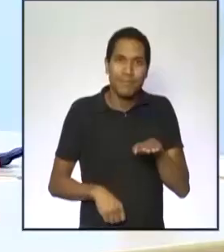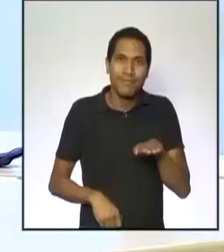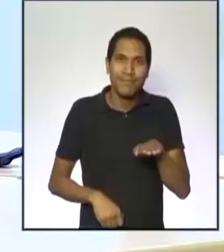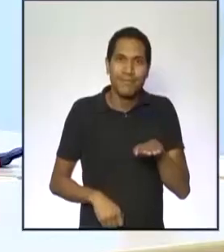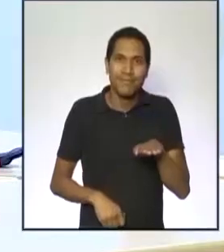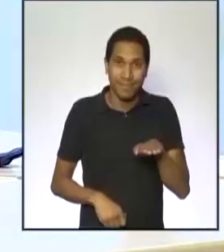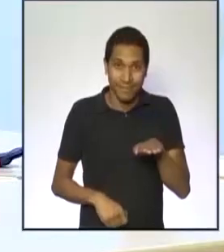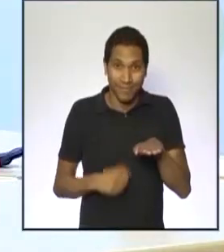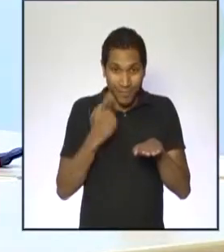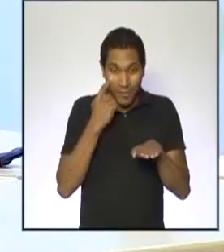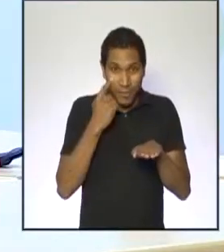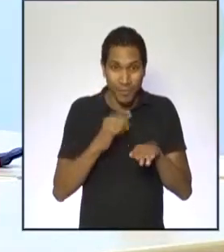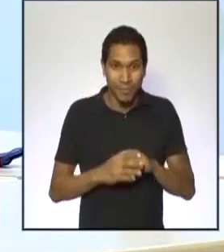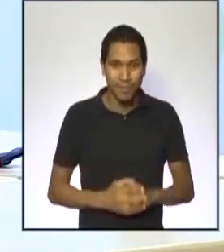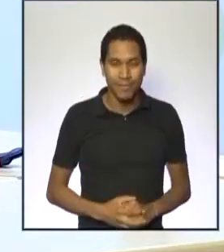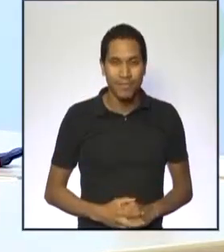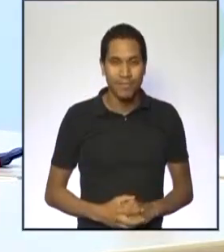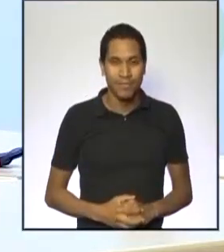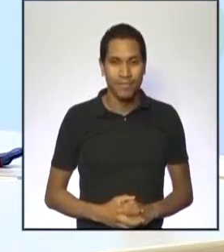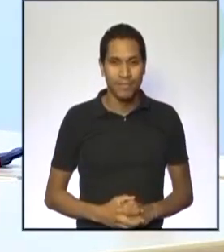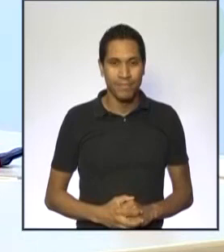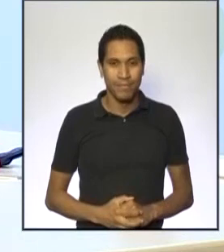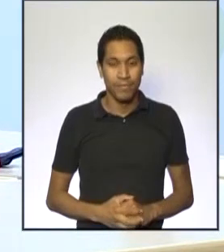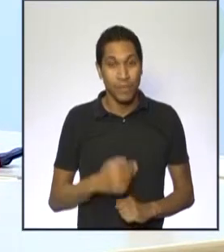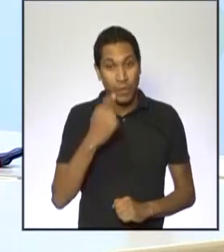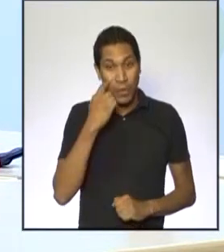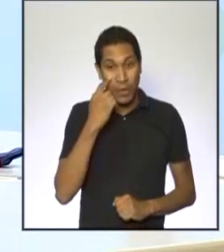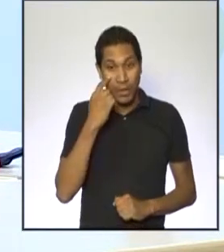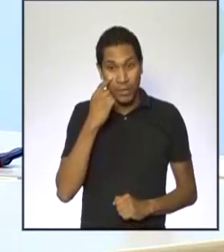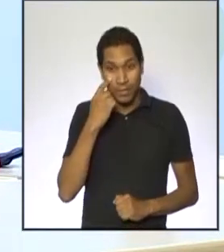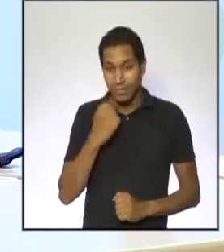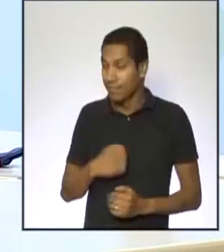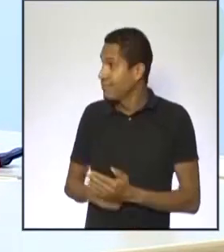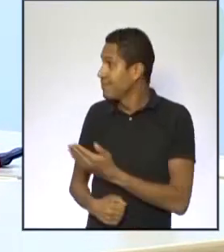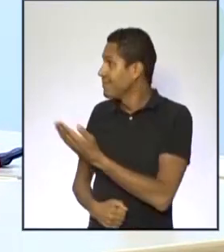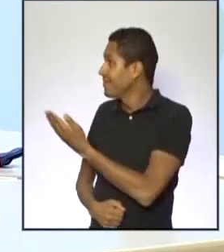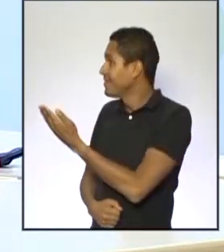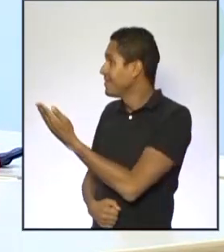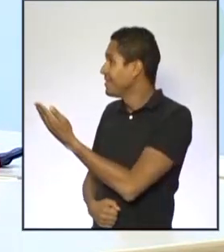Nós já temos aqui, olha lá, um carrinho saindo por aí.